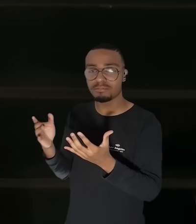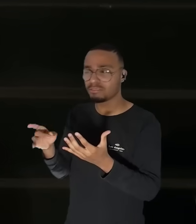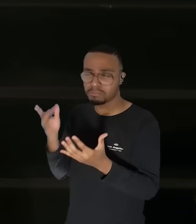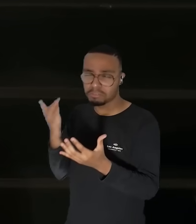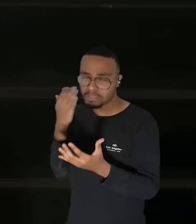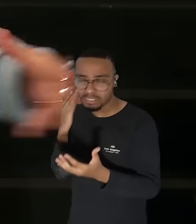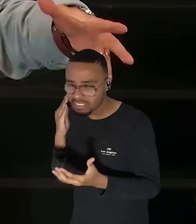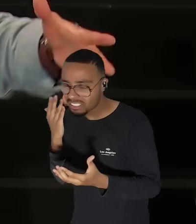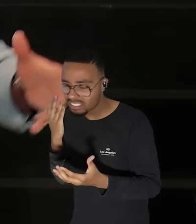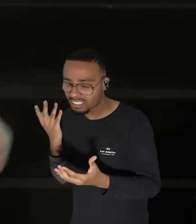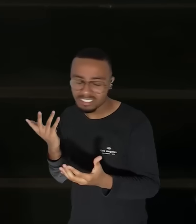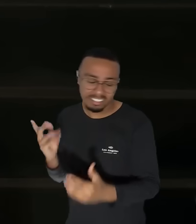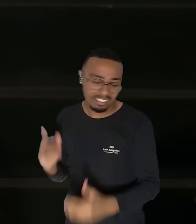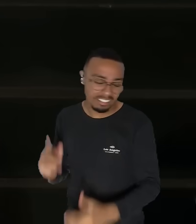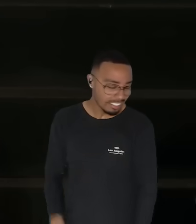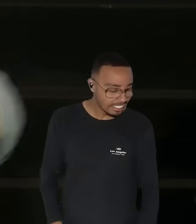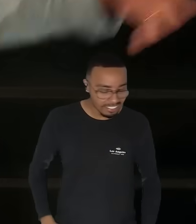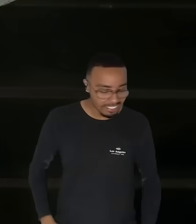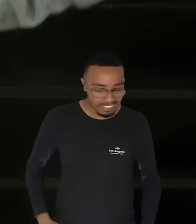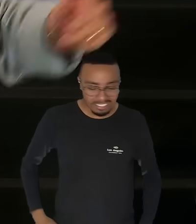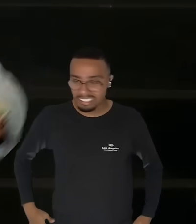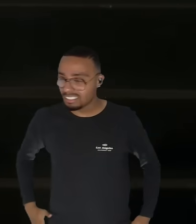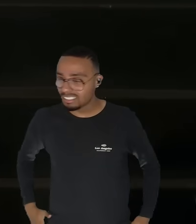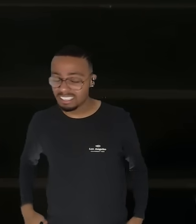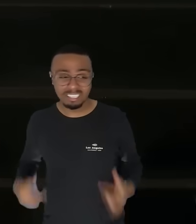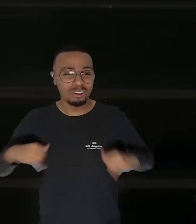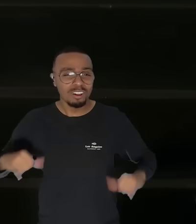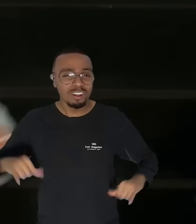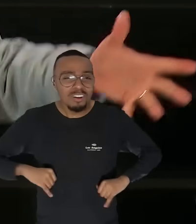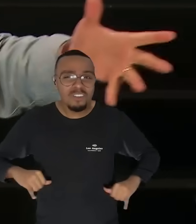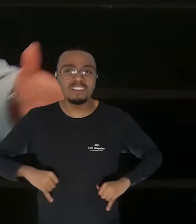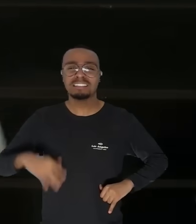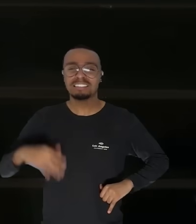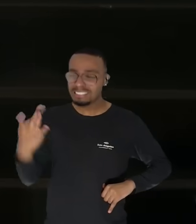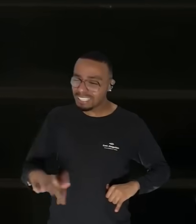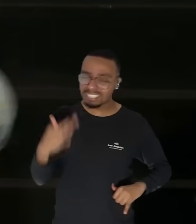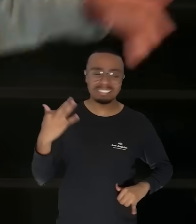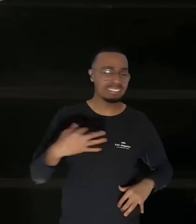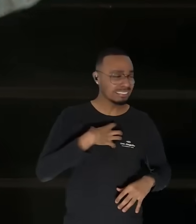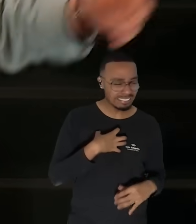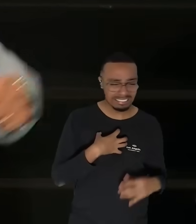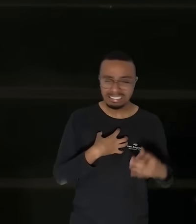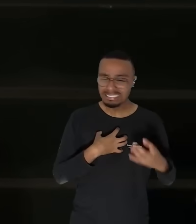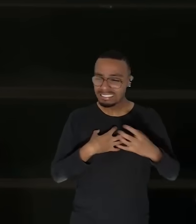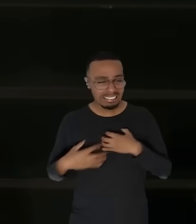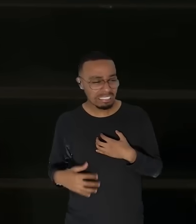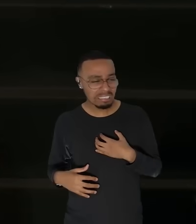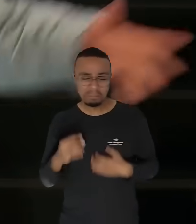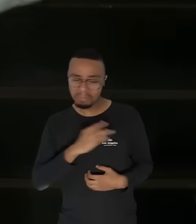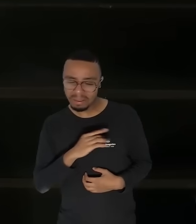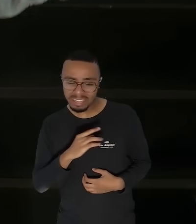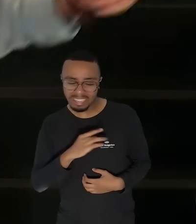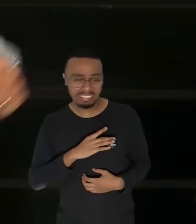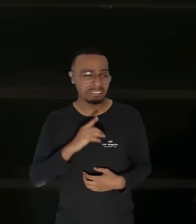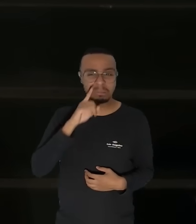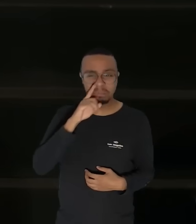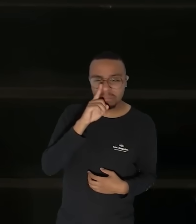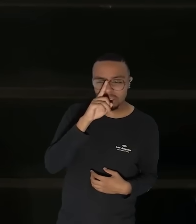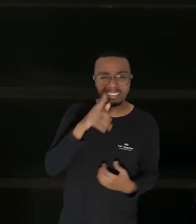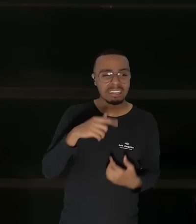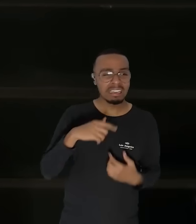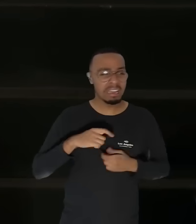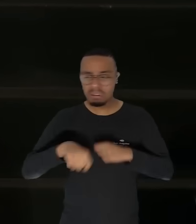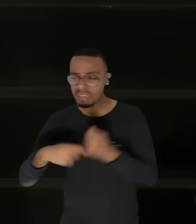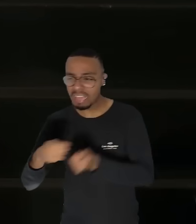passar. Mas está doendo. Está machucando. Eu estou com medo. Estou correndo risco. Não tenho como administrar